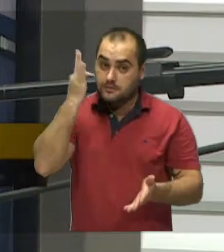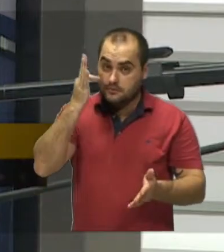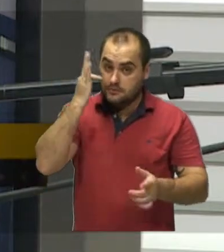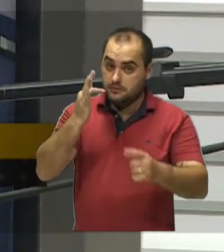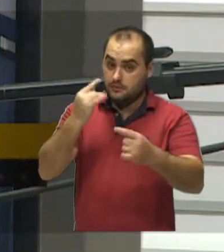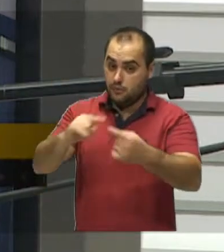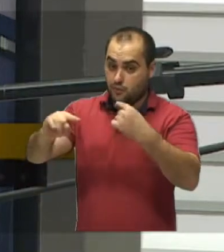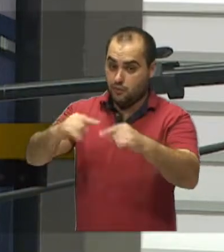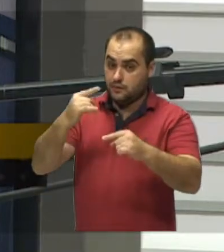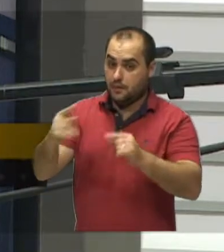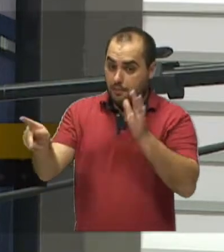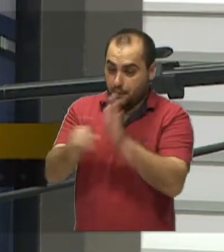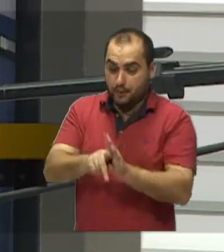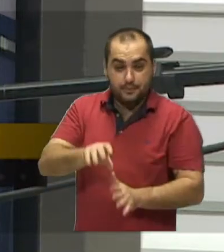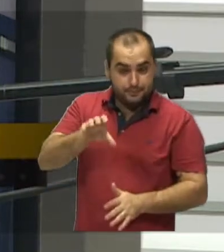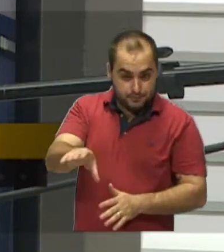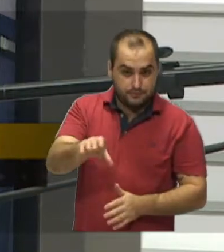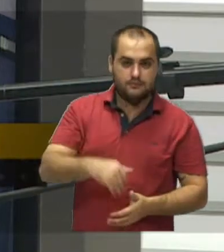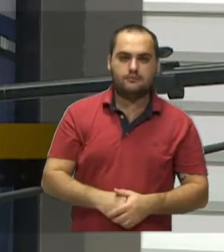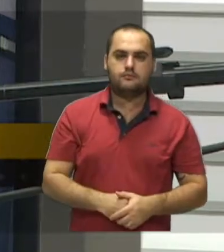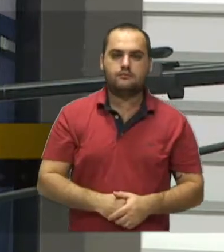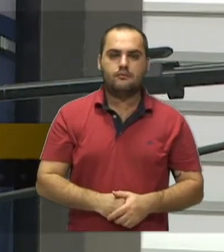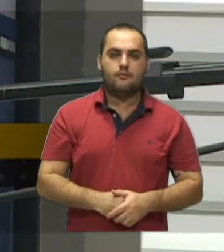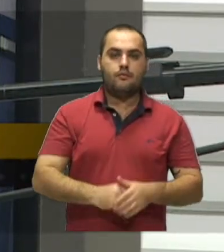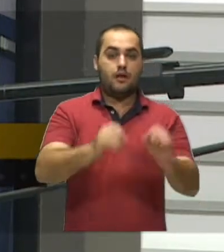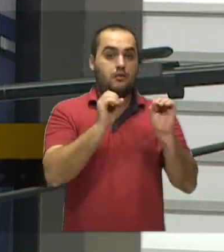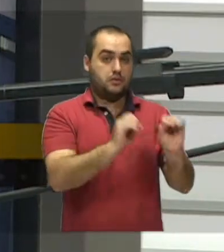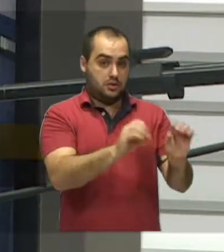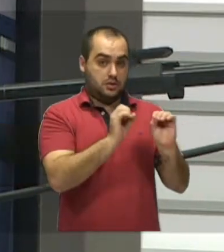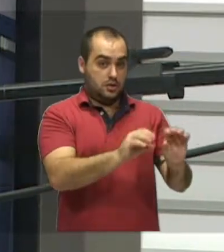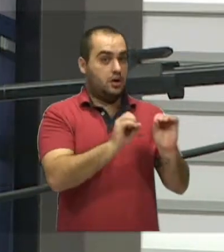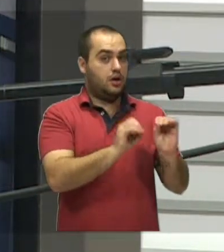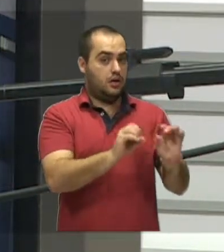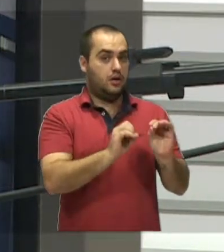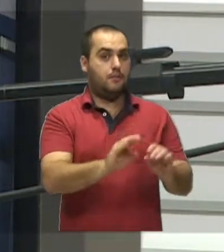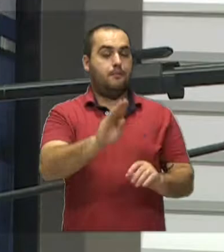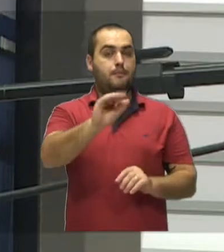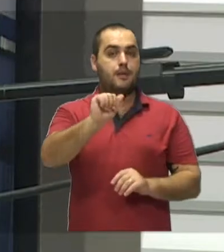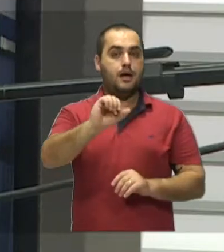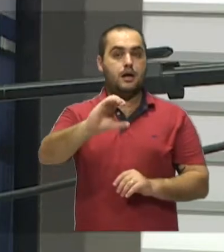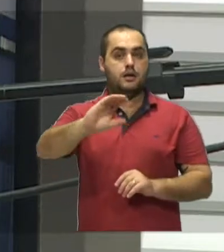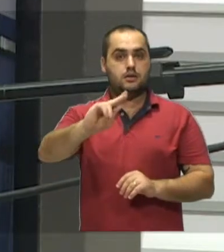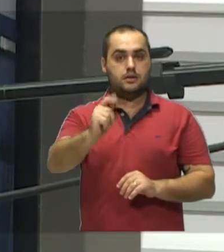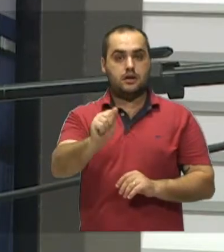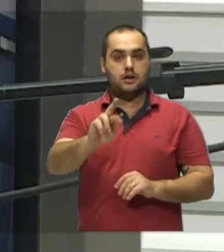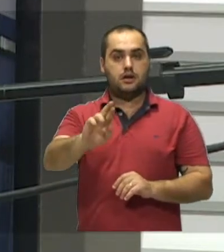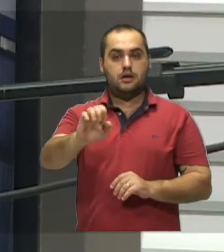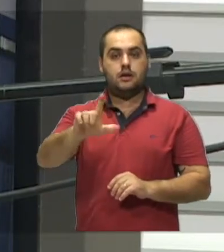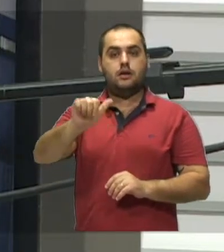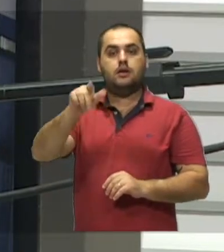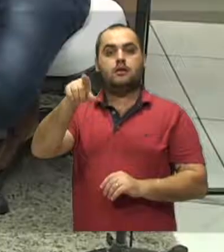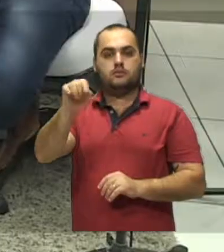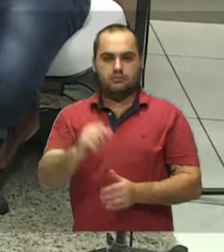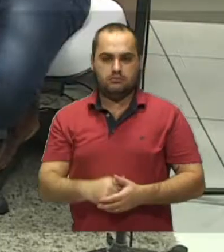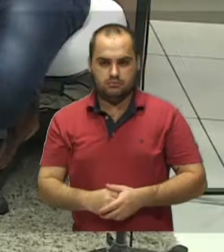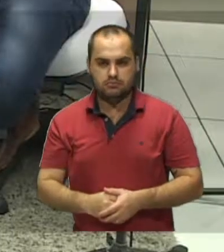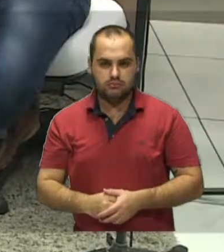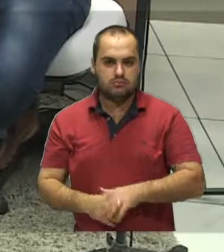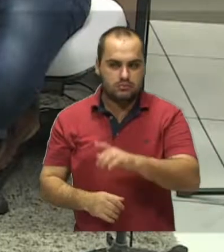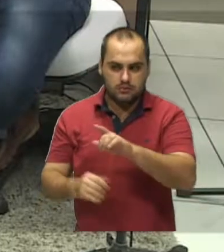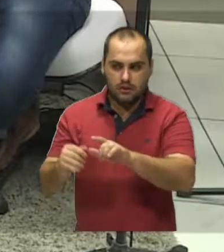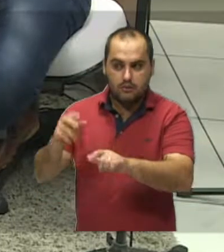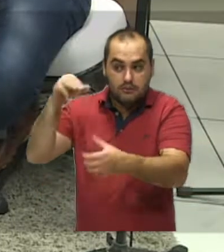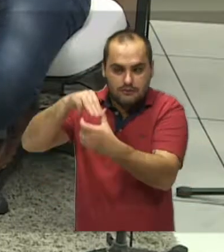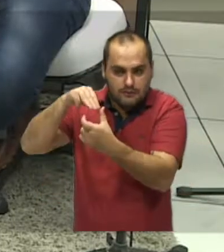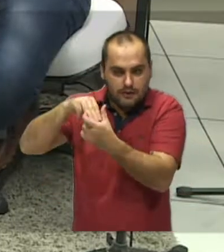a oportunidade de eu dar aula no bacharelado, porque aí a Univale abriu o curso de música. Primeiro começou com a licenciatura